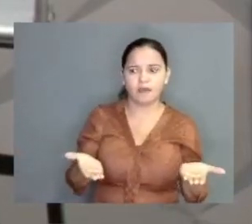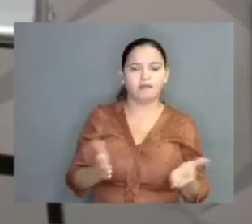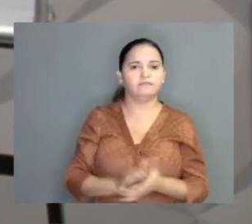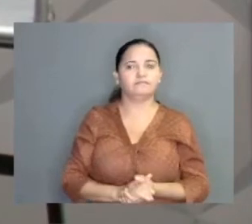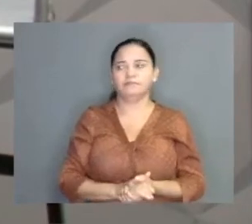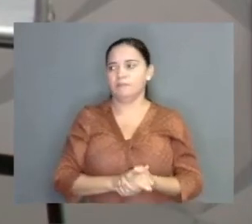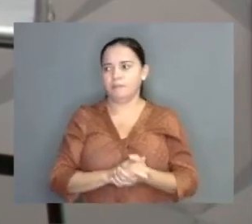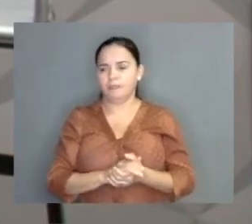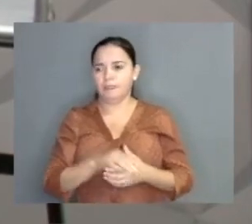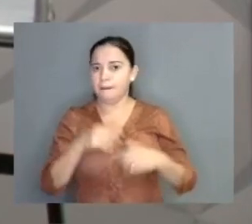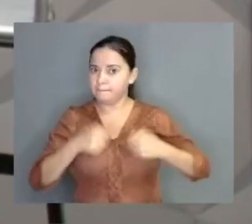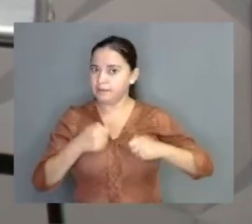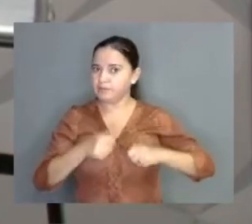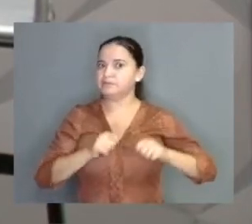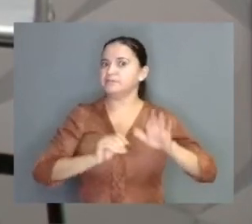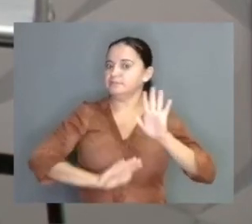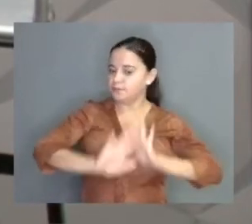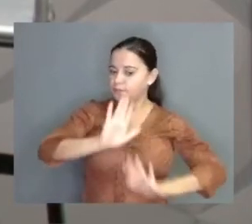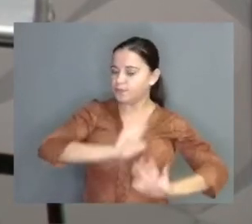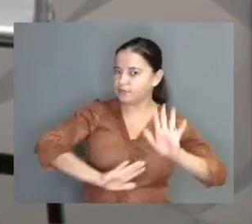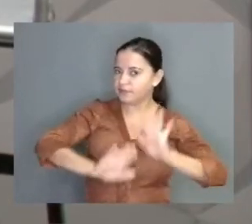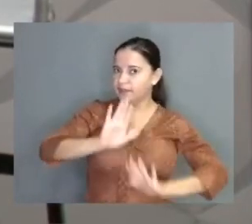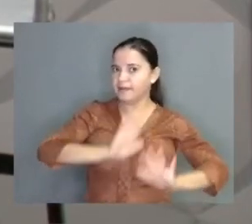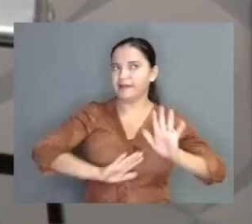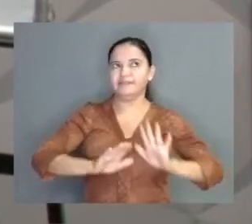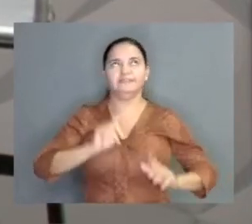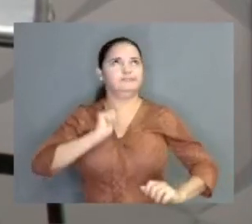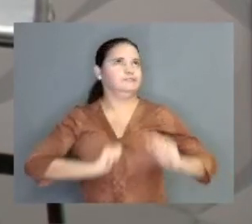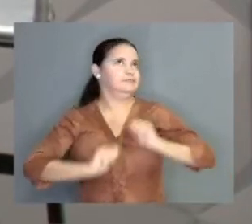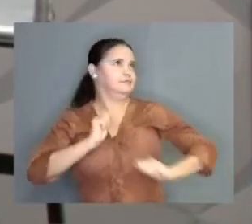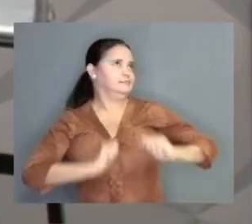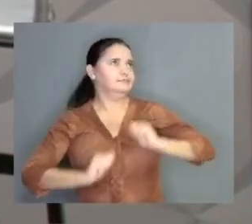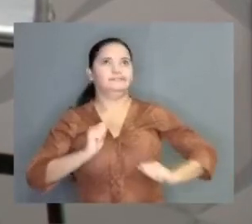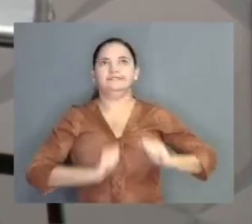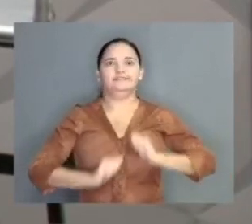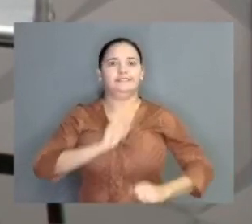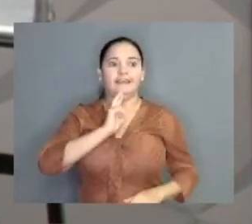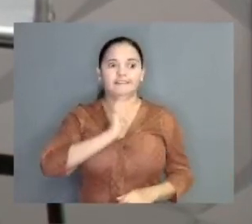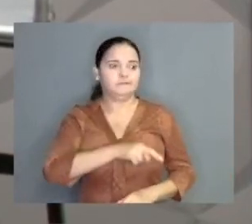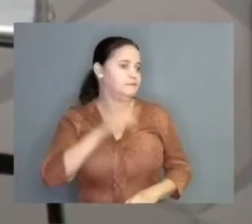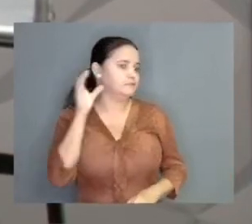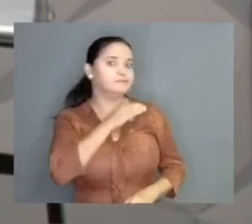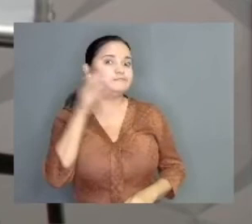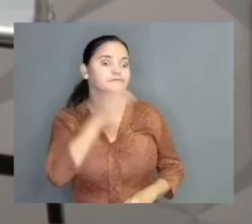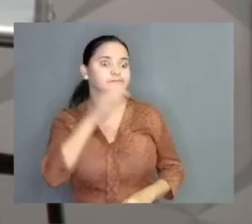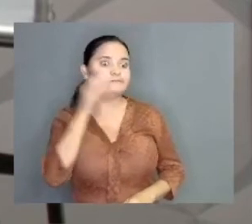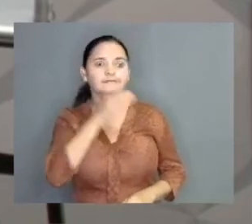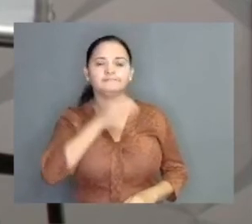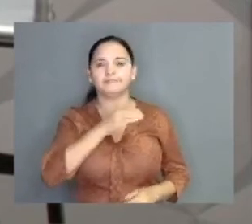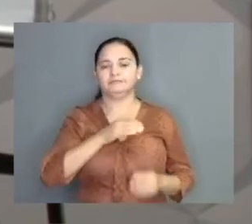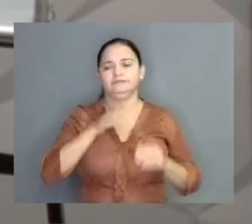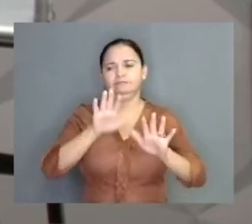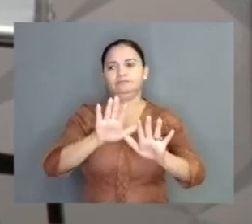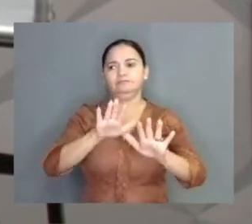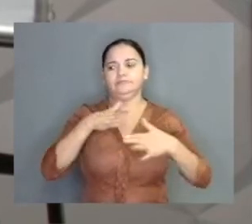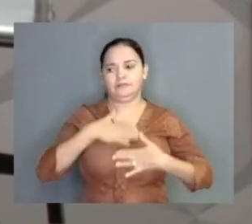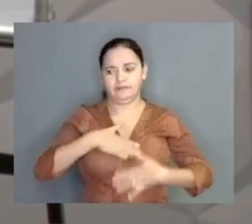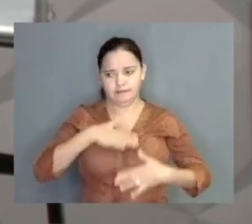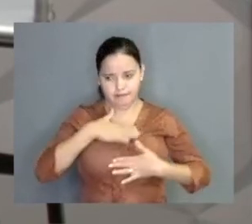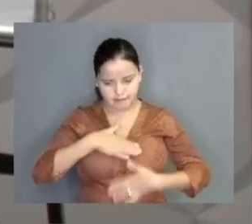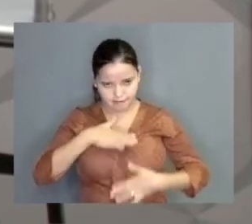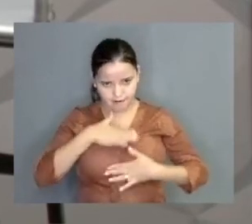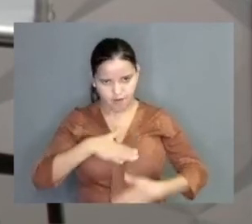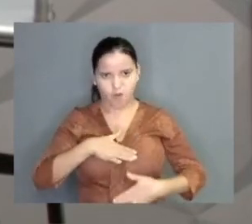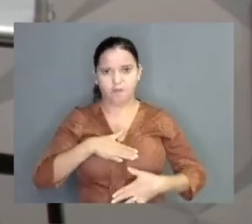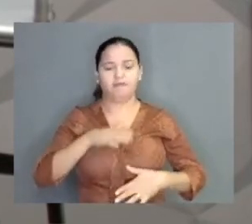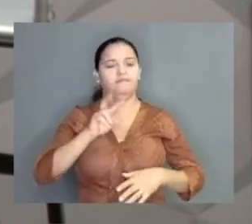alternativa. Para a gente não deixar a ânsia, que a gente quer, eita, eu quero acertar muito rápido. Calma. Né?